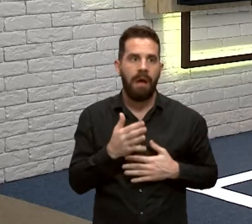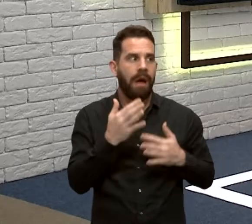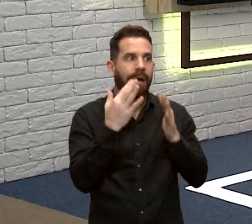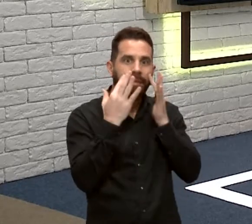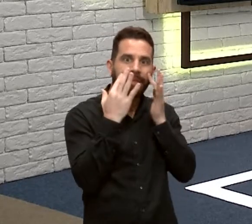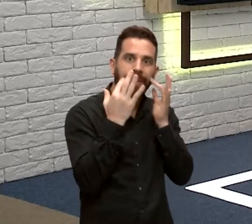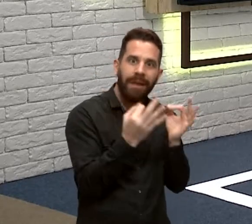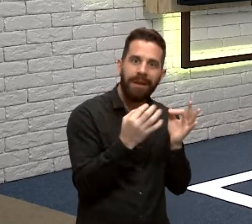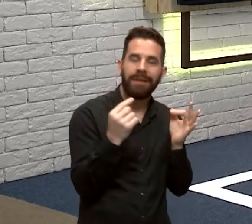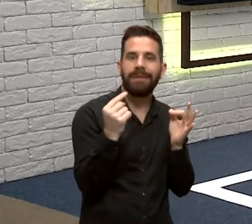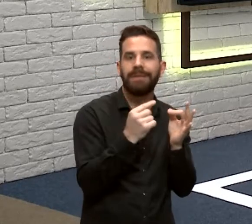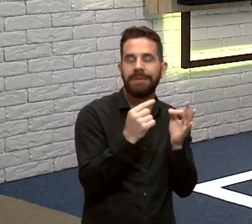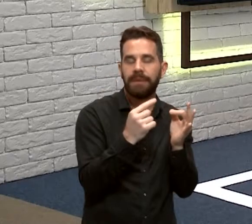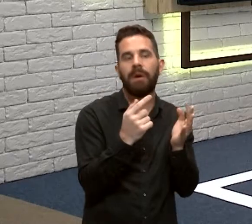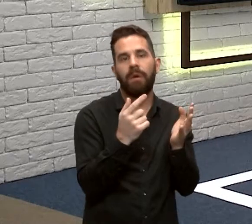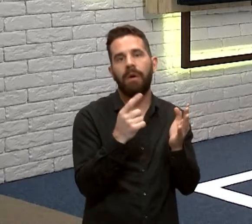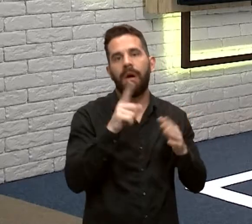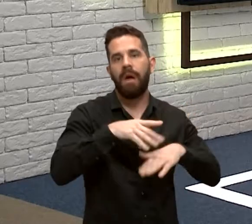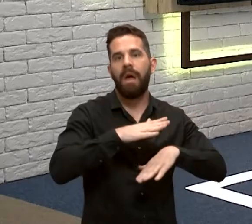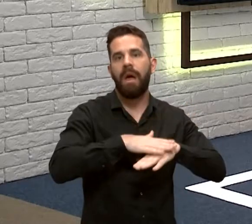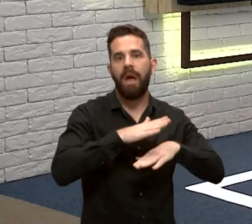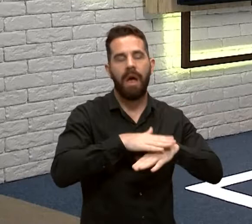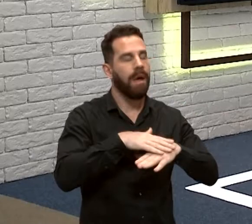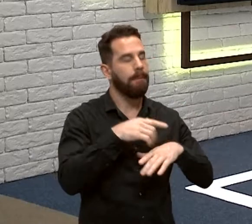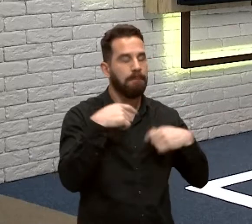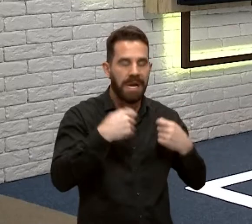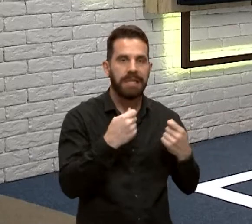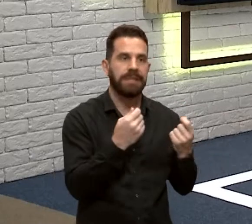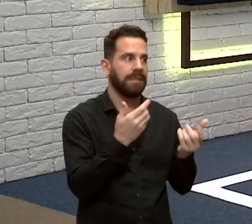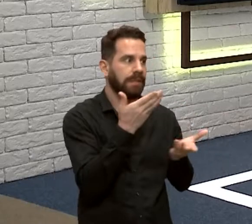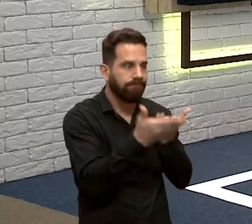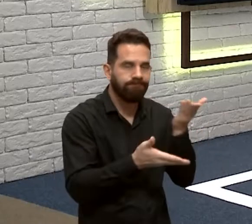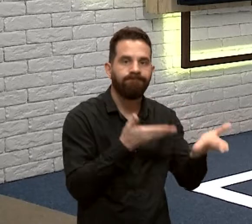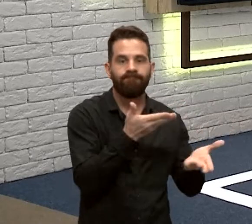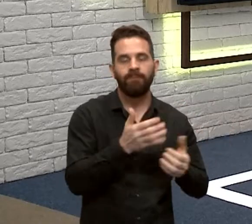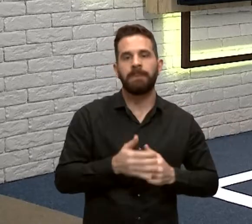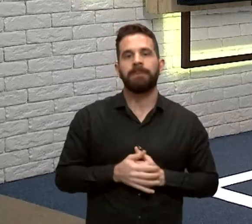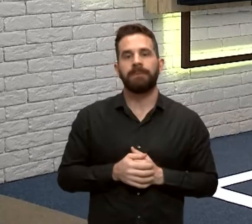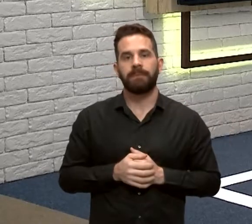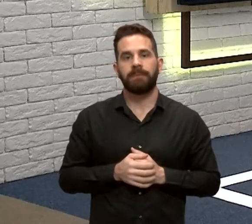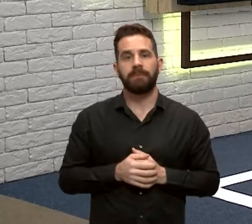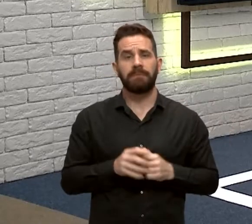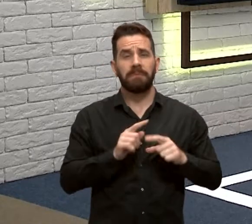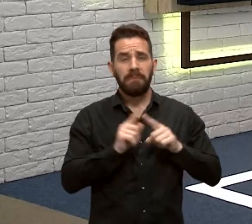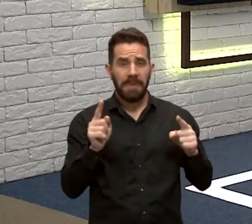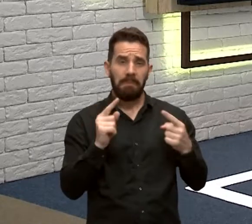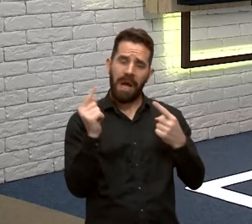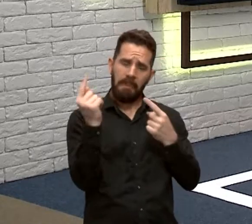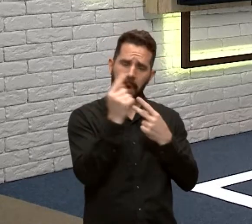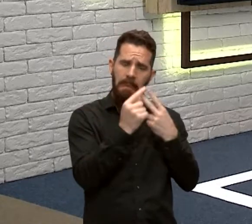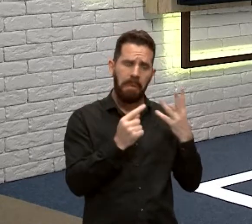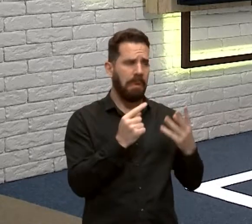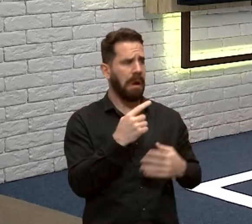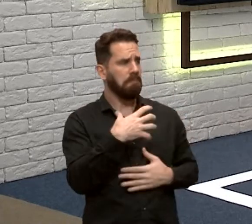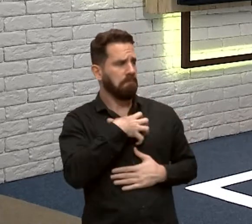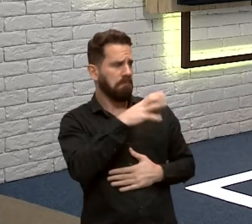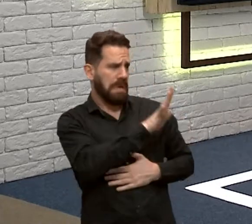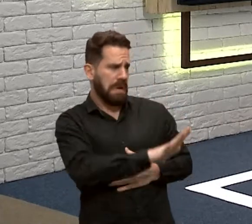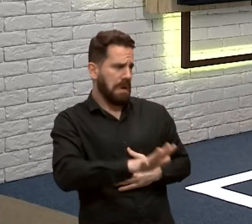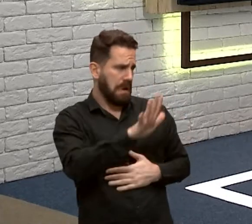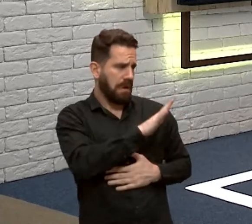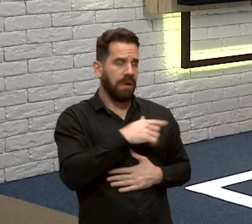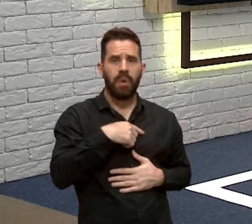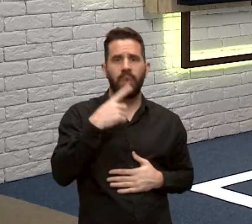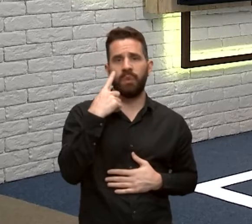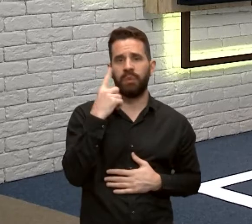é o que essas pessoas mais precisam. Agora, os sinais, eu não saberia dizer quais seriam os